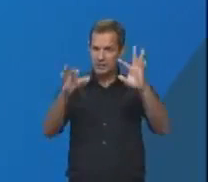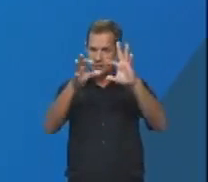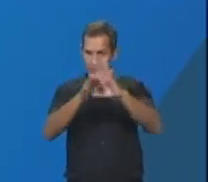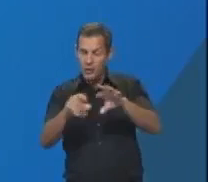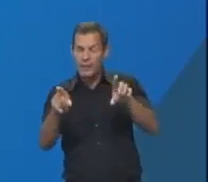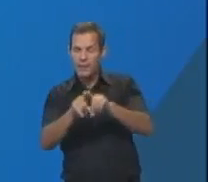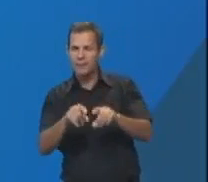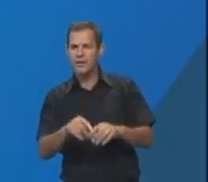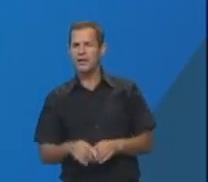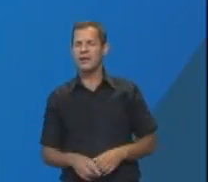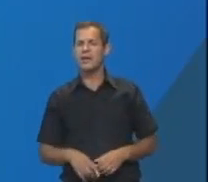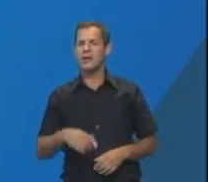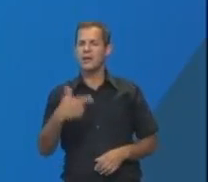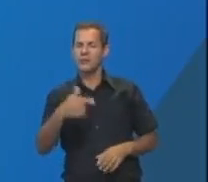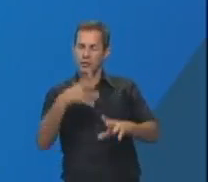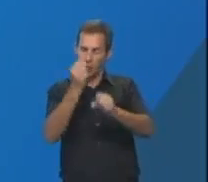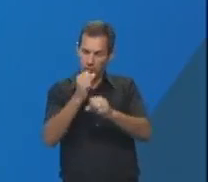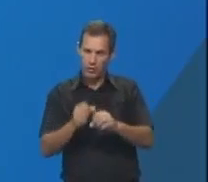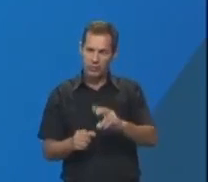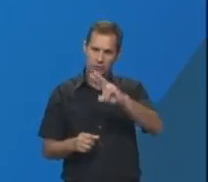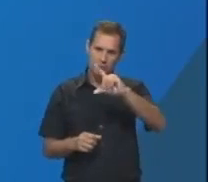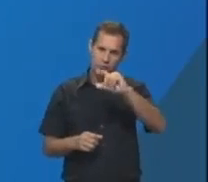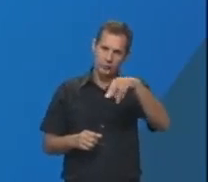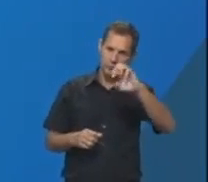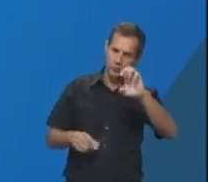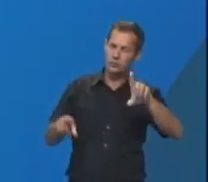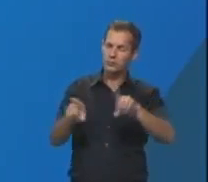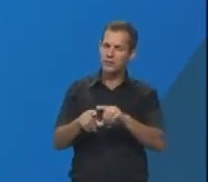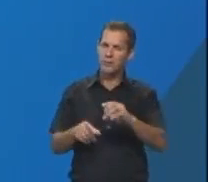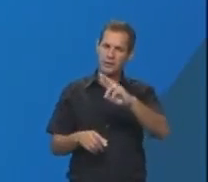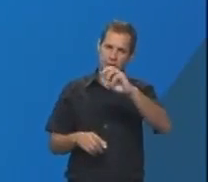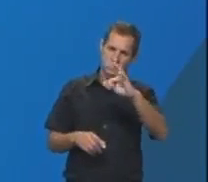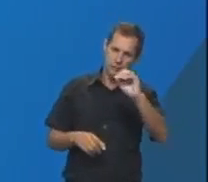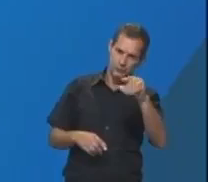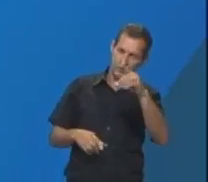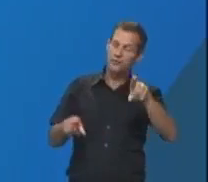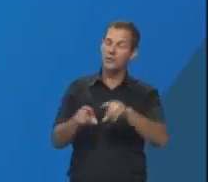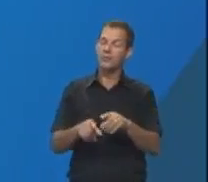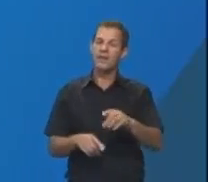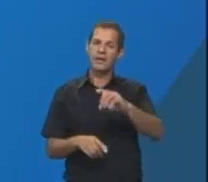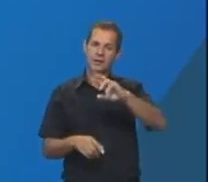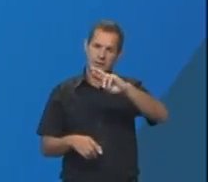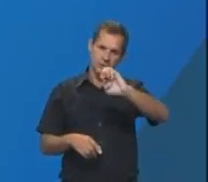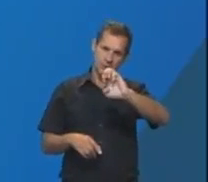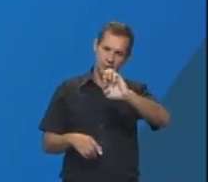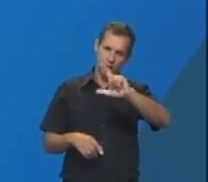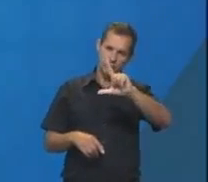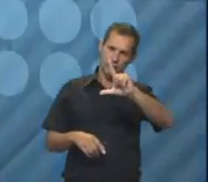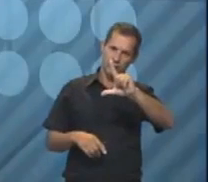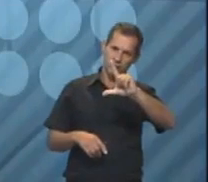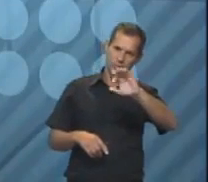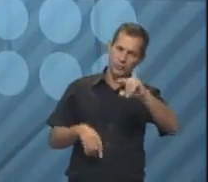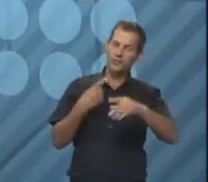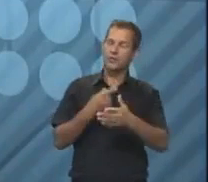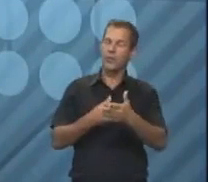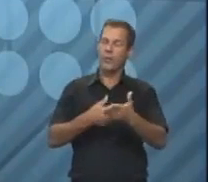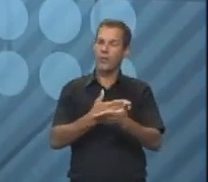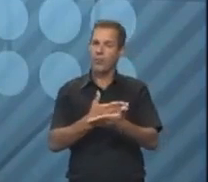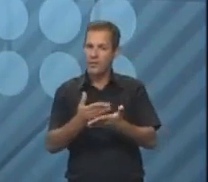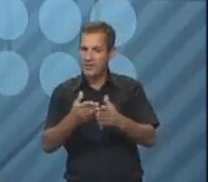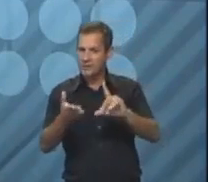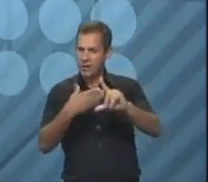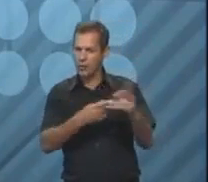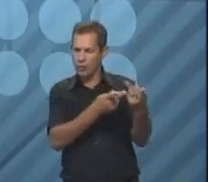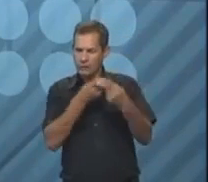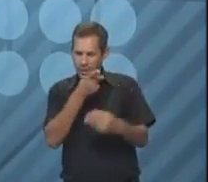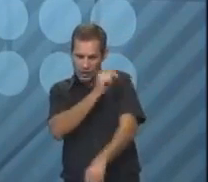integração e cálculo de volume de sólidos de rotação ou revolução. Mas antes de darmos início à nossa aula, gostaria